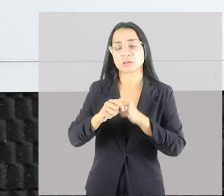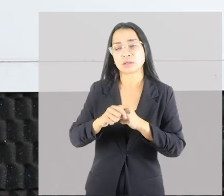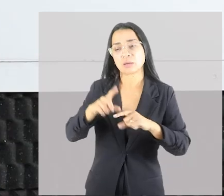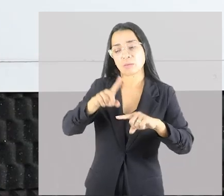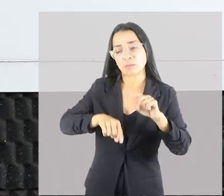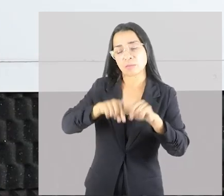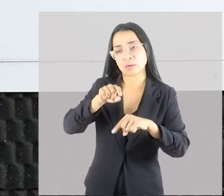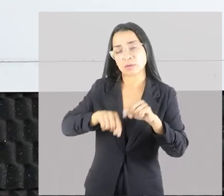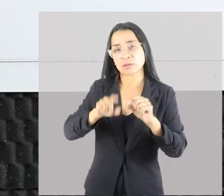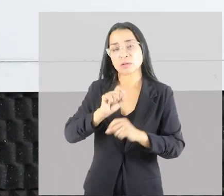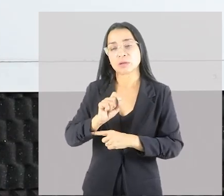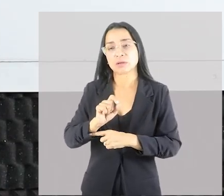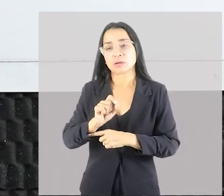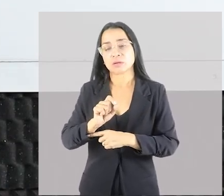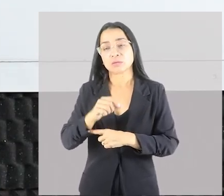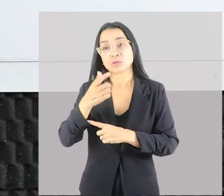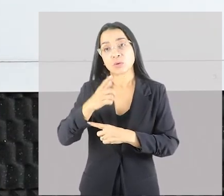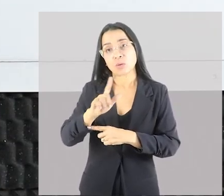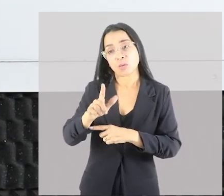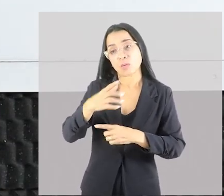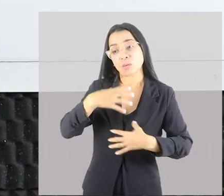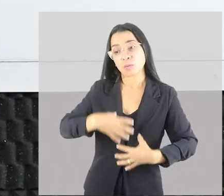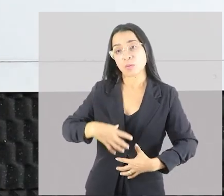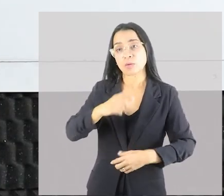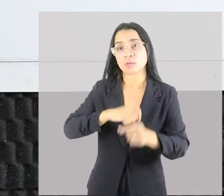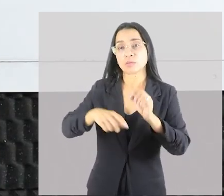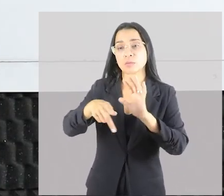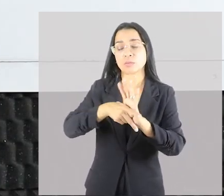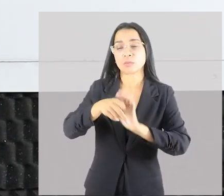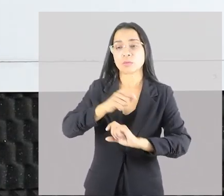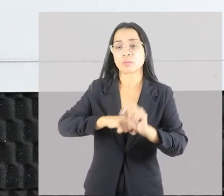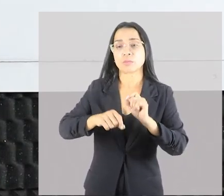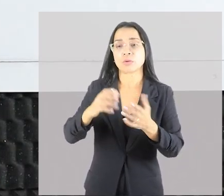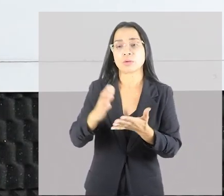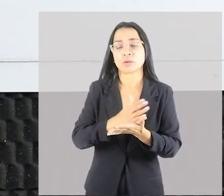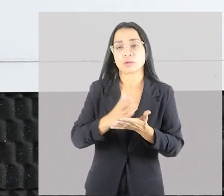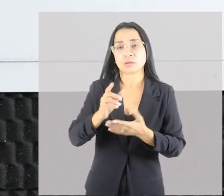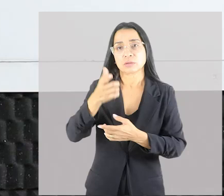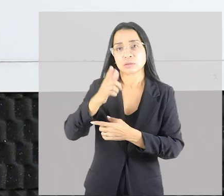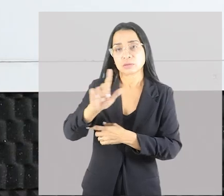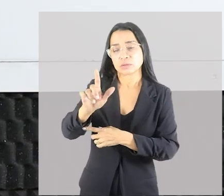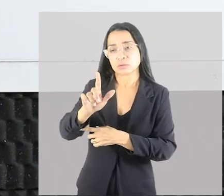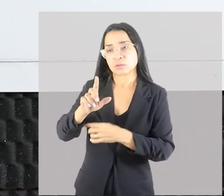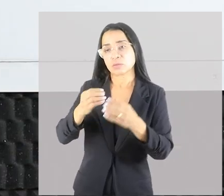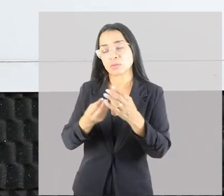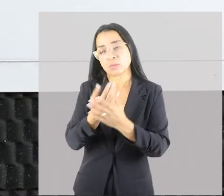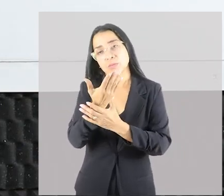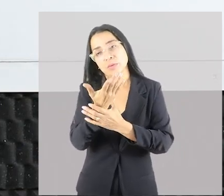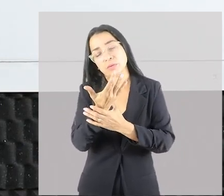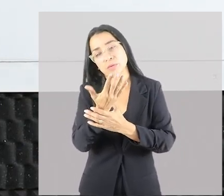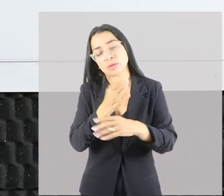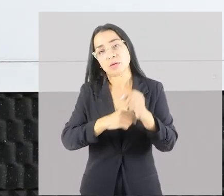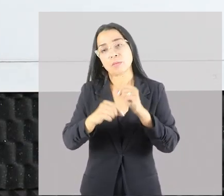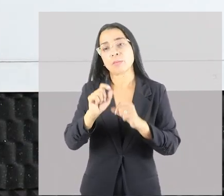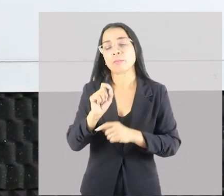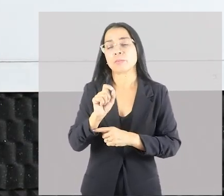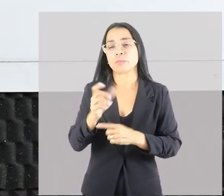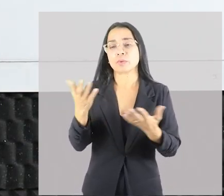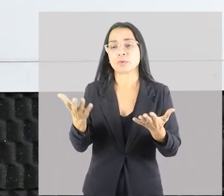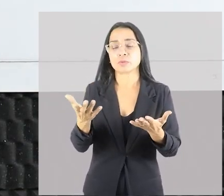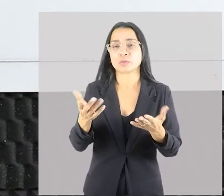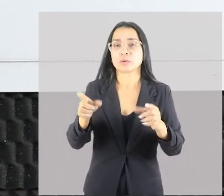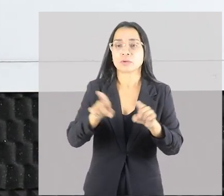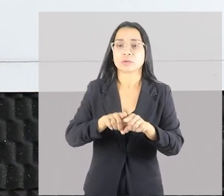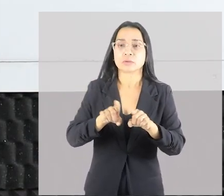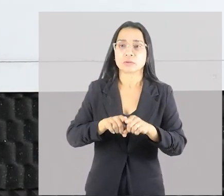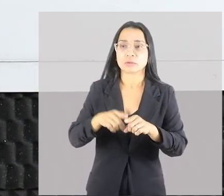material genético, né, de outro organismo específico. Às vezes de um outro vegetal mesmo, né, às vezes